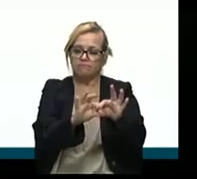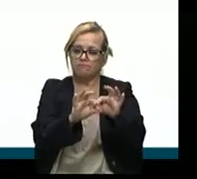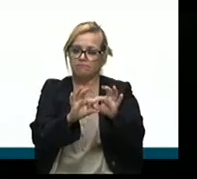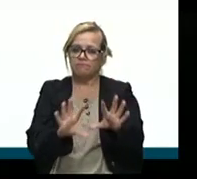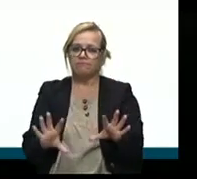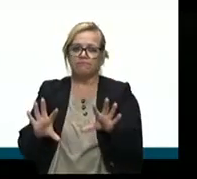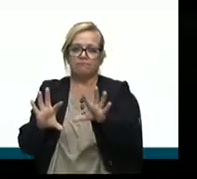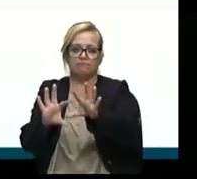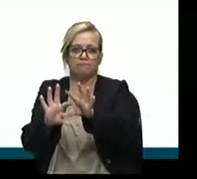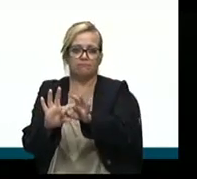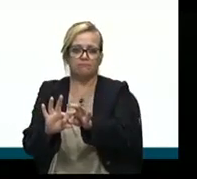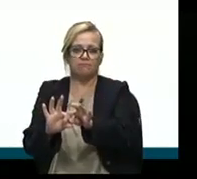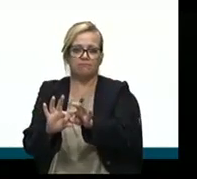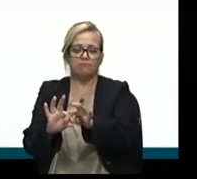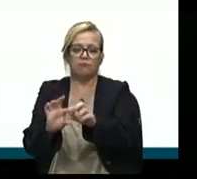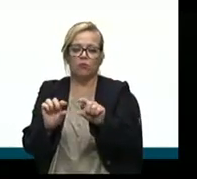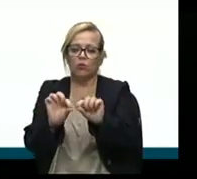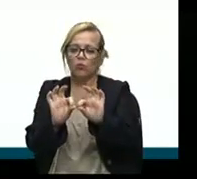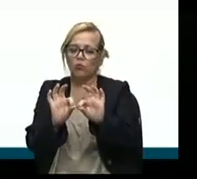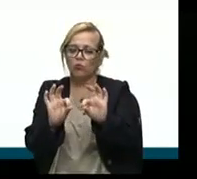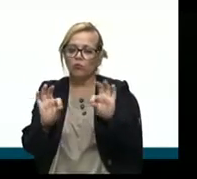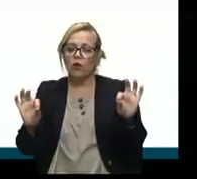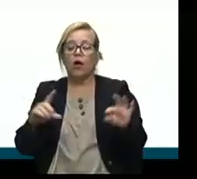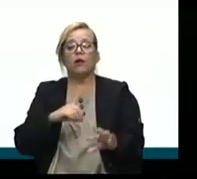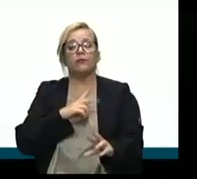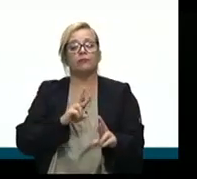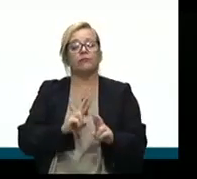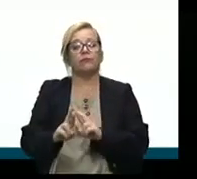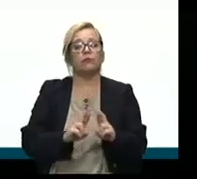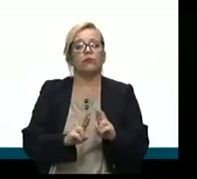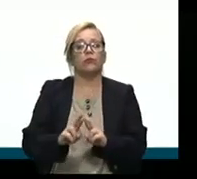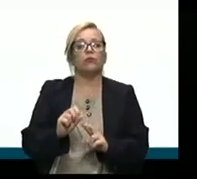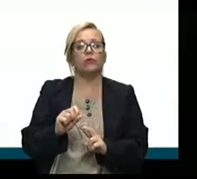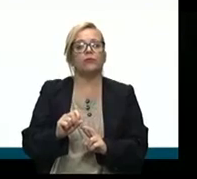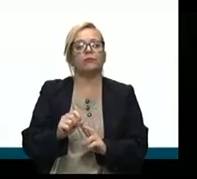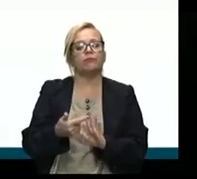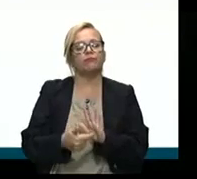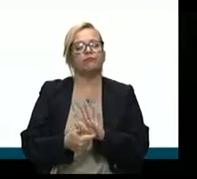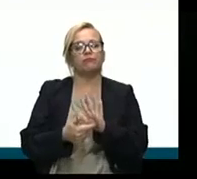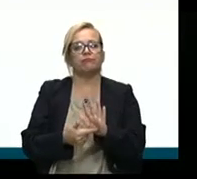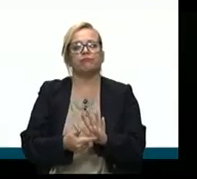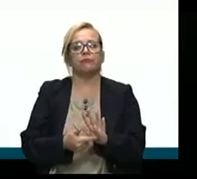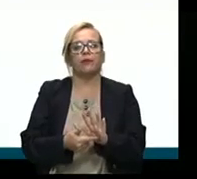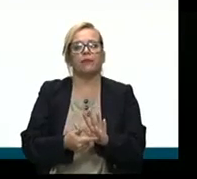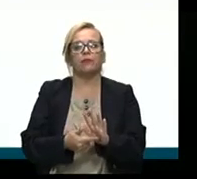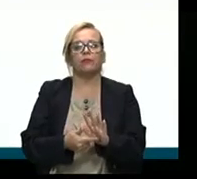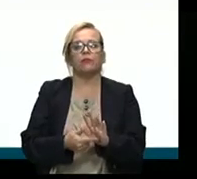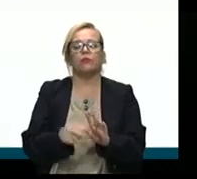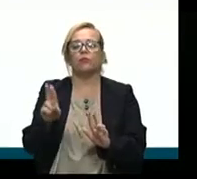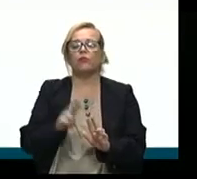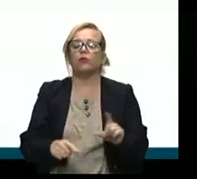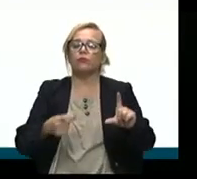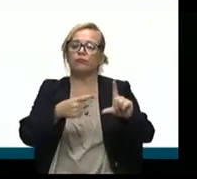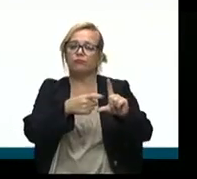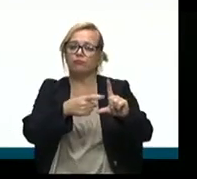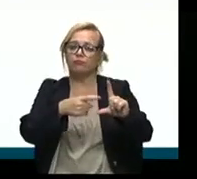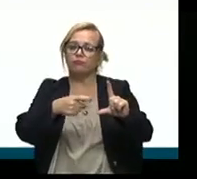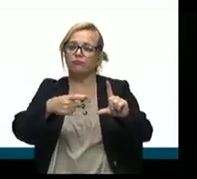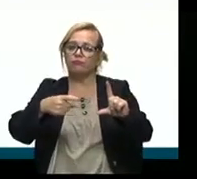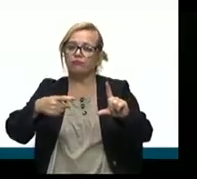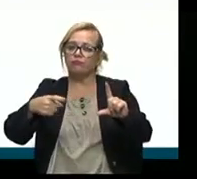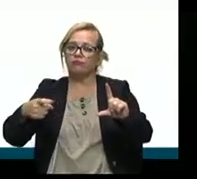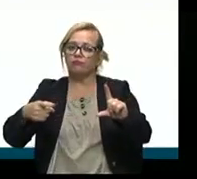correlacionadas linearmente quando a relação entre elas pode ser representada graficamente por meio de